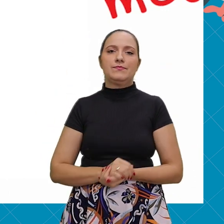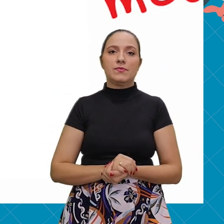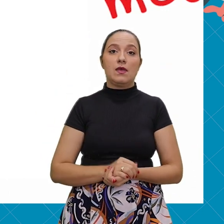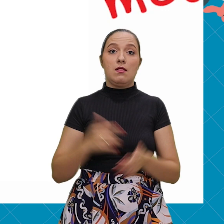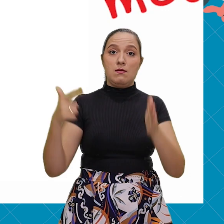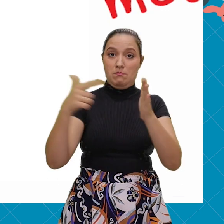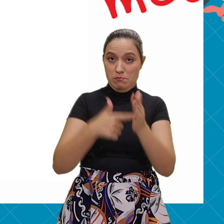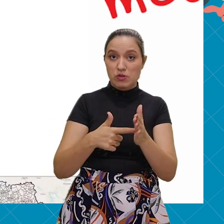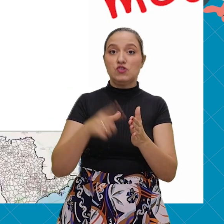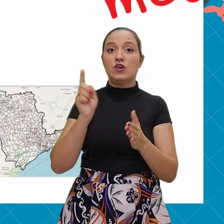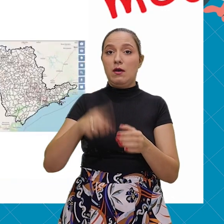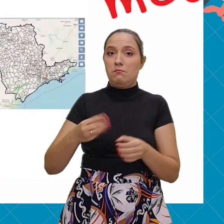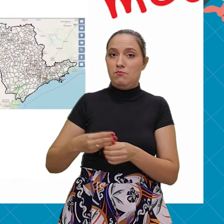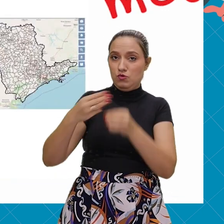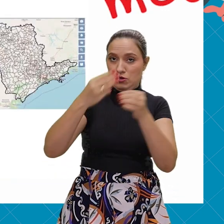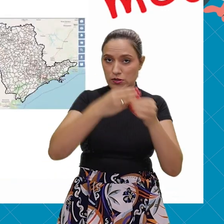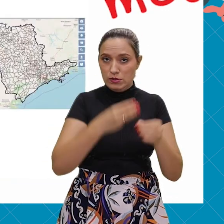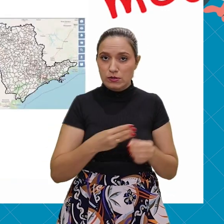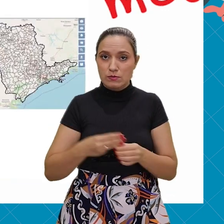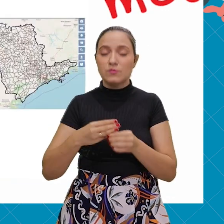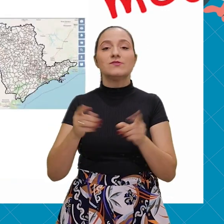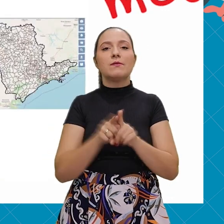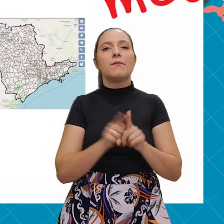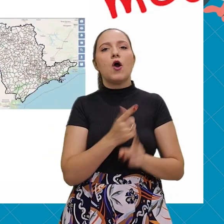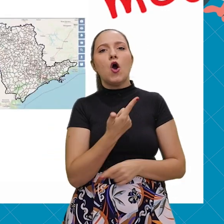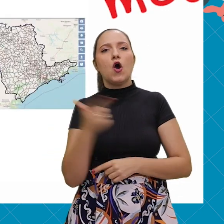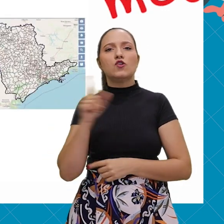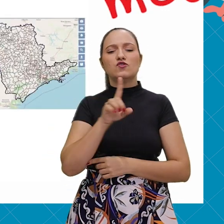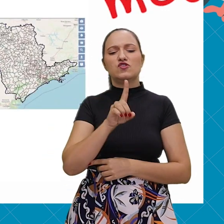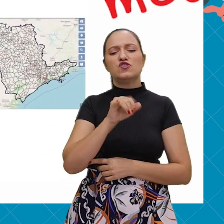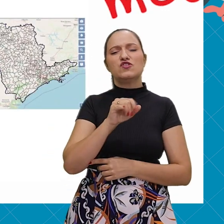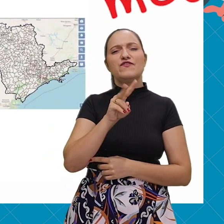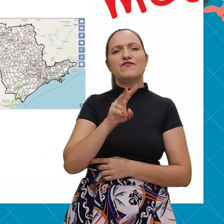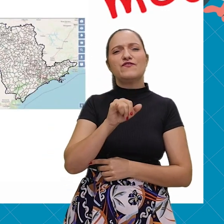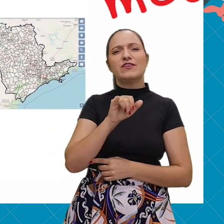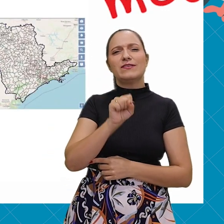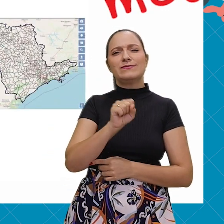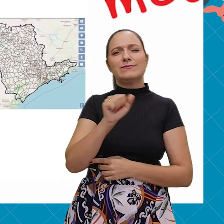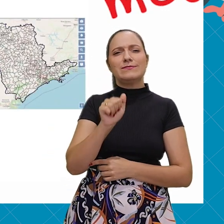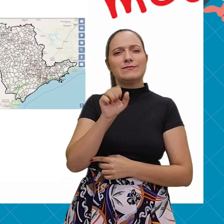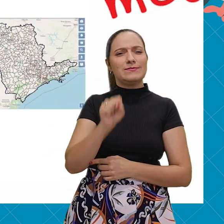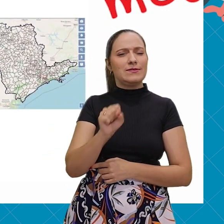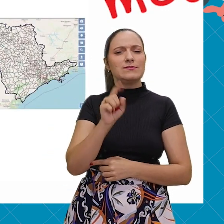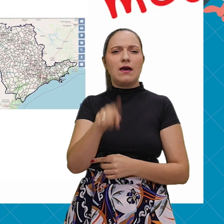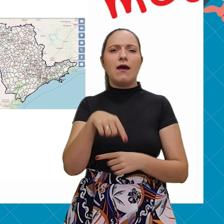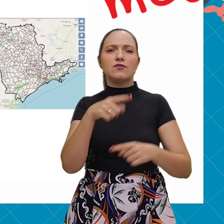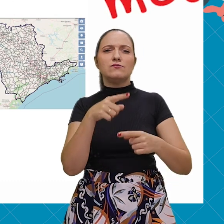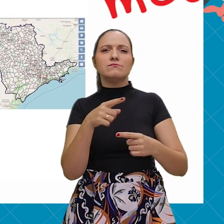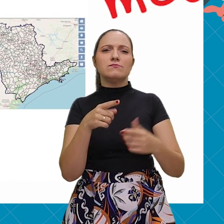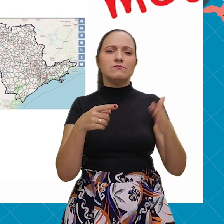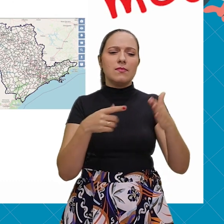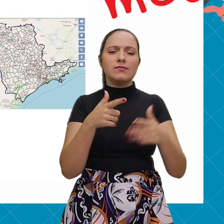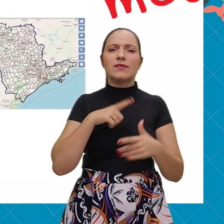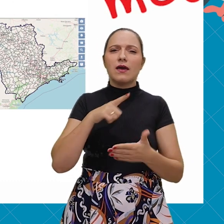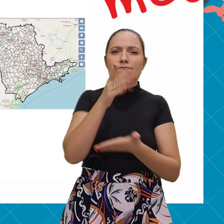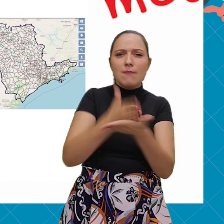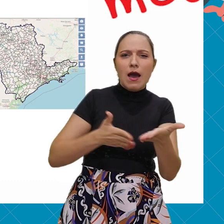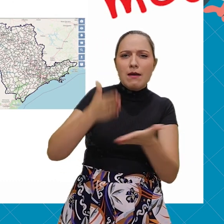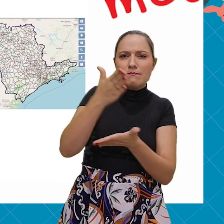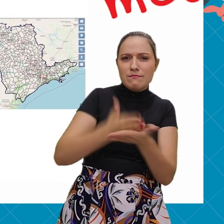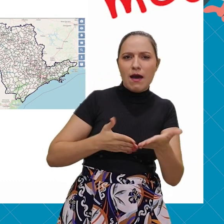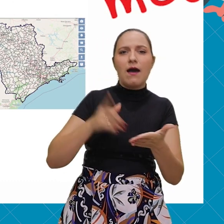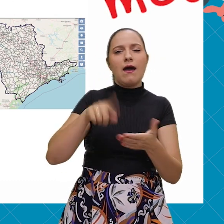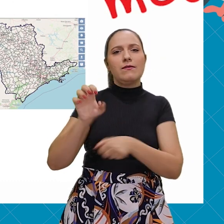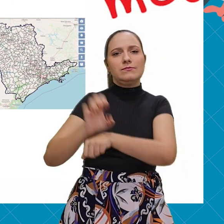entre países, os limites à divisão entre municípios, e aí existe outro, que são as divisas, que são associadas à divisão